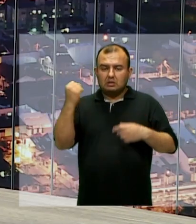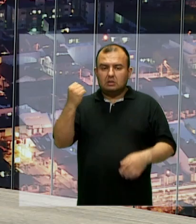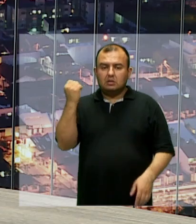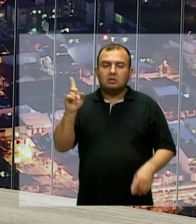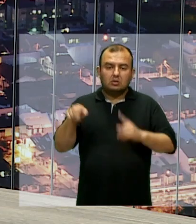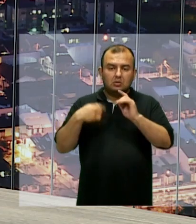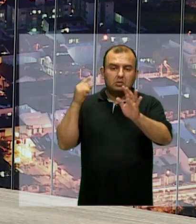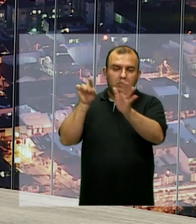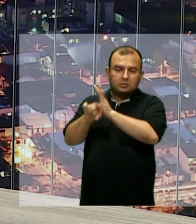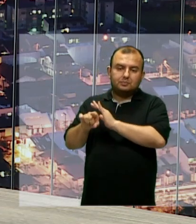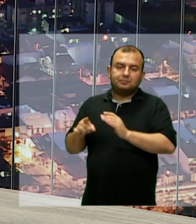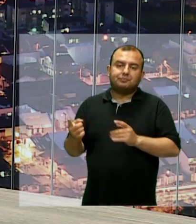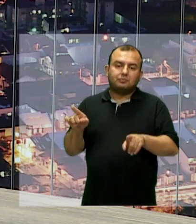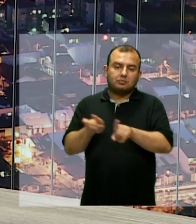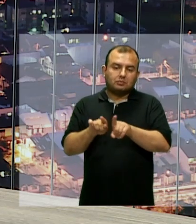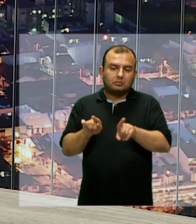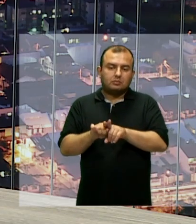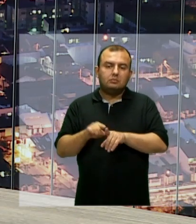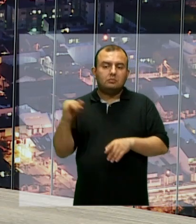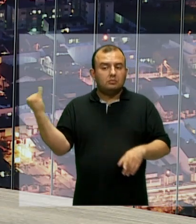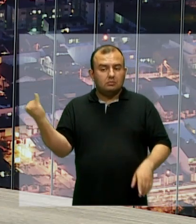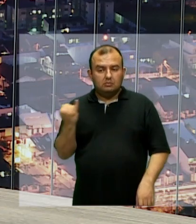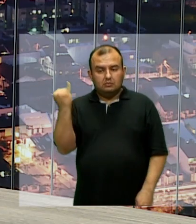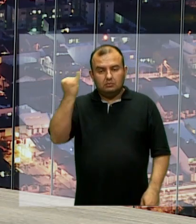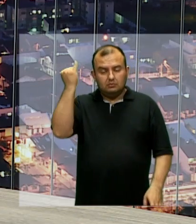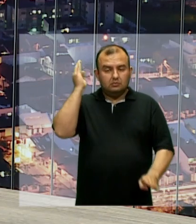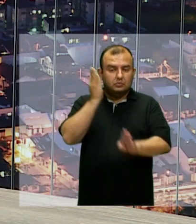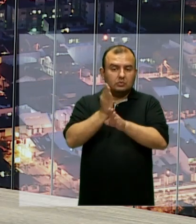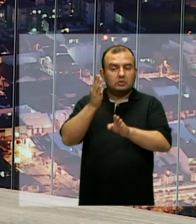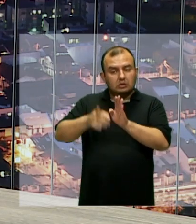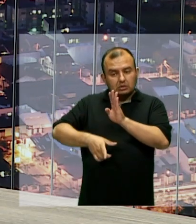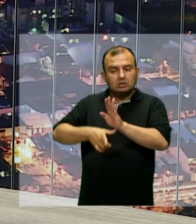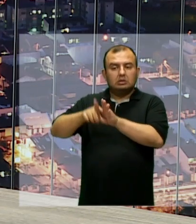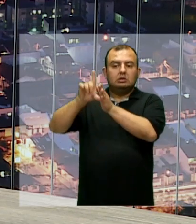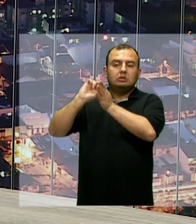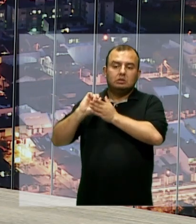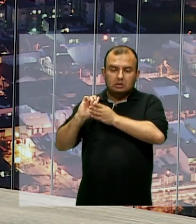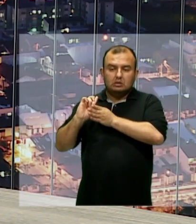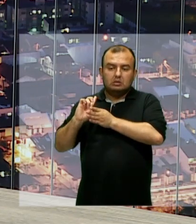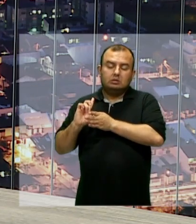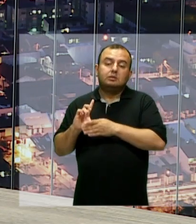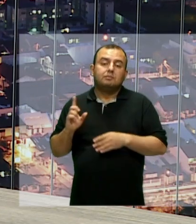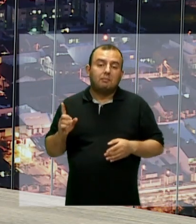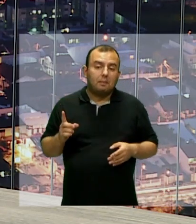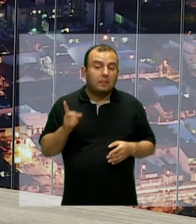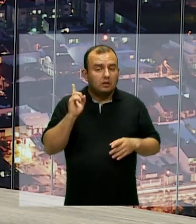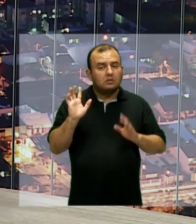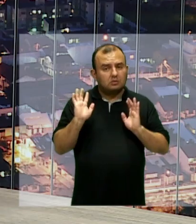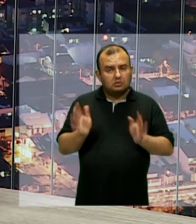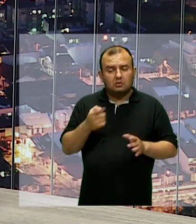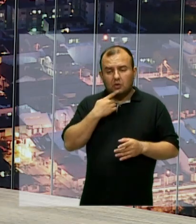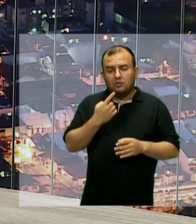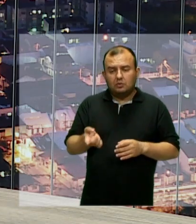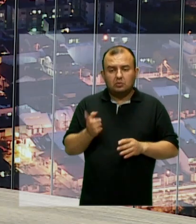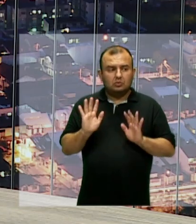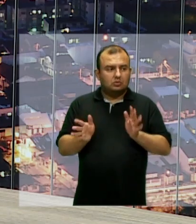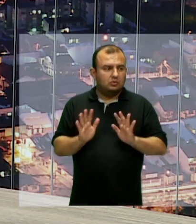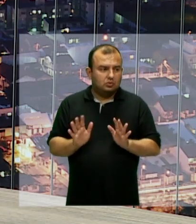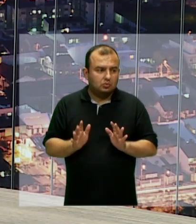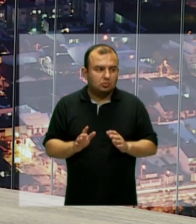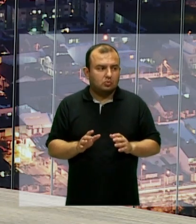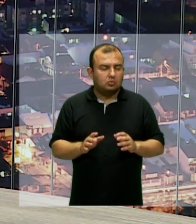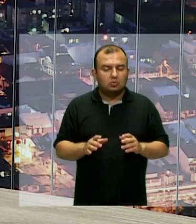próxima pergunta ao senhor era da importância do diagnóstico precoce, né? O senhor já adiantou para a